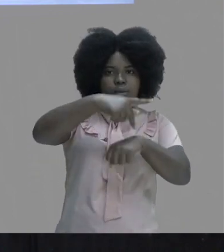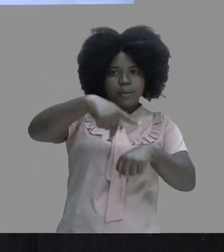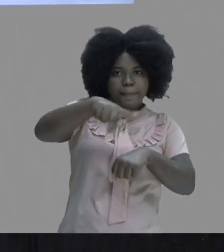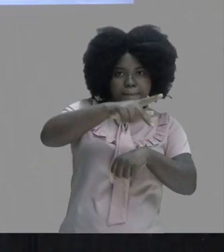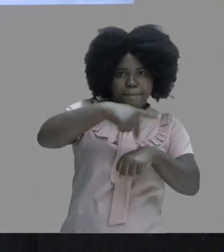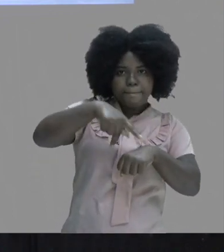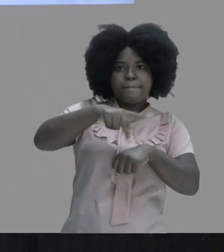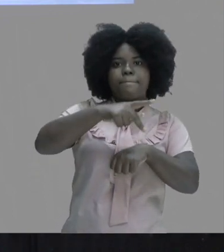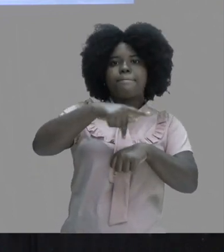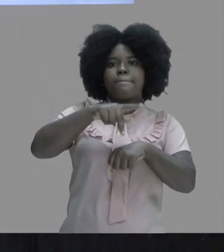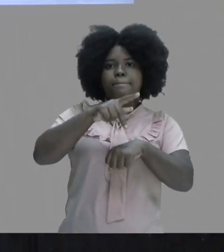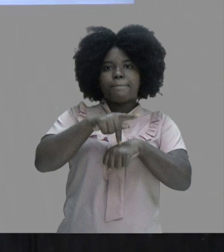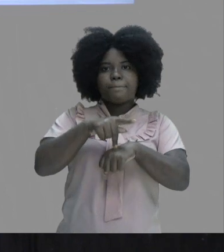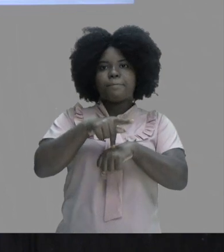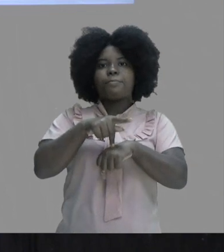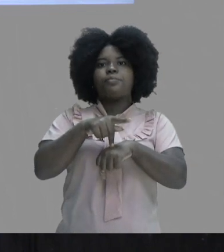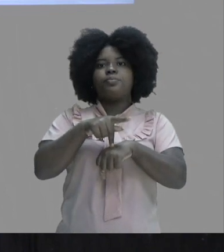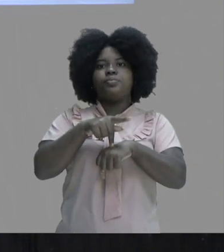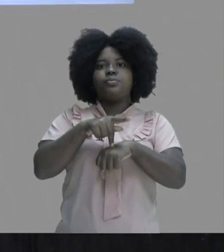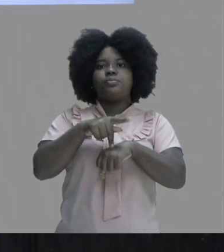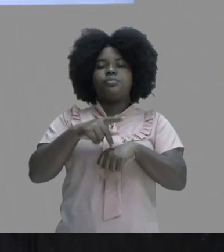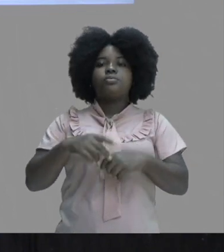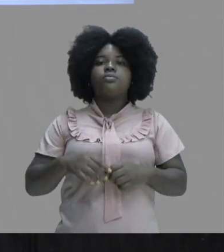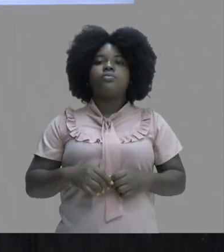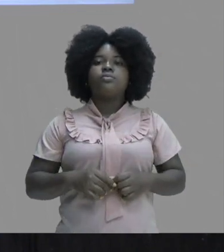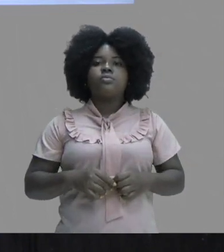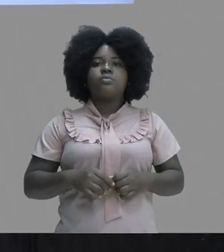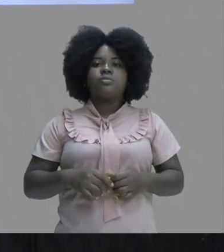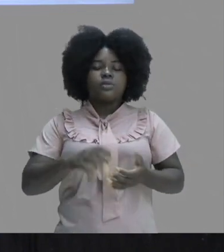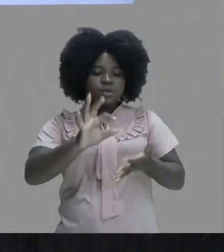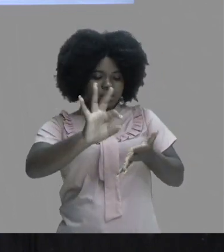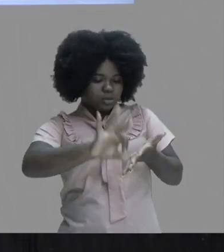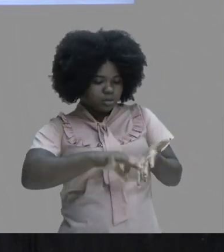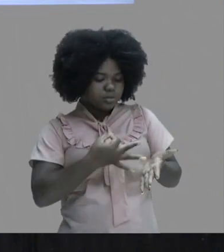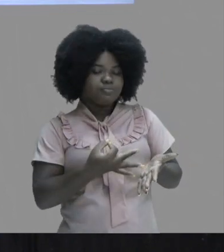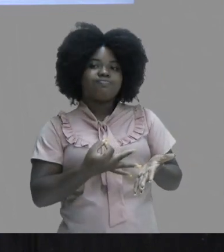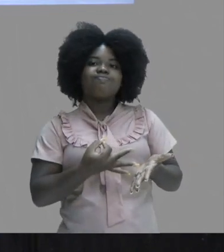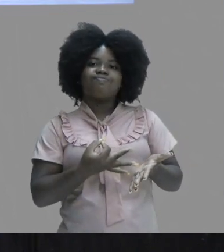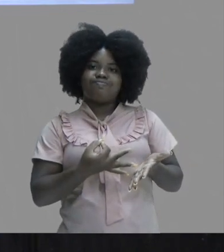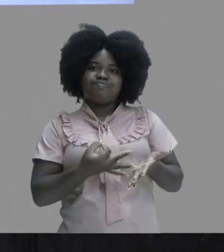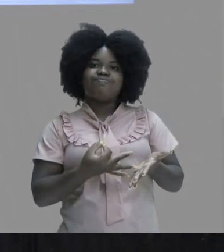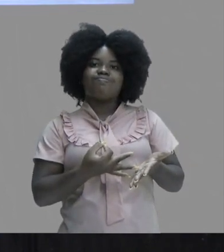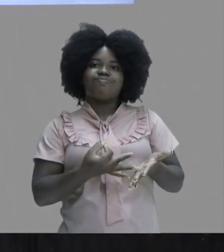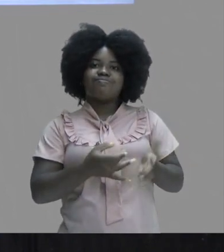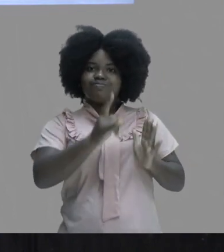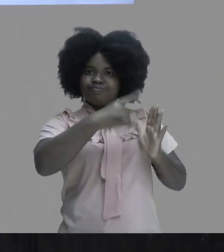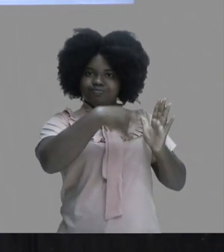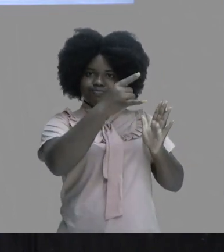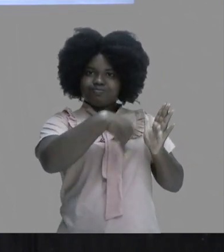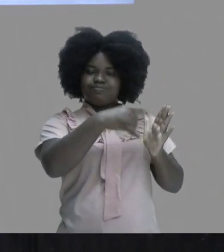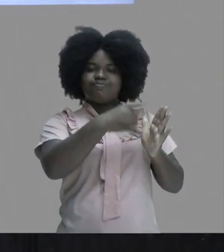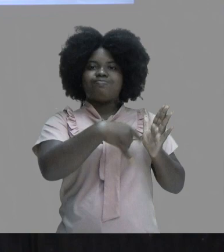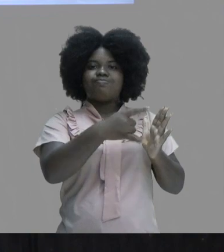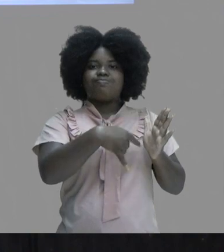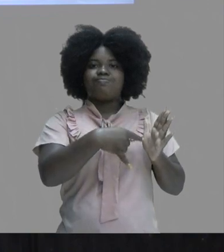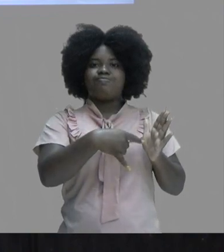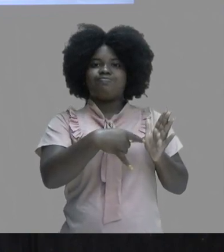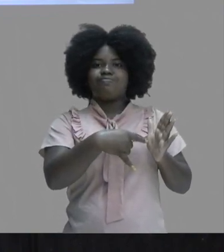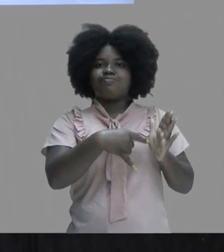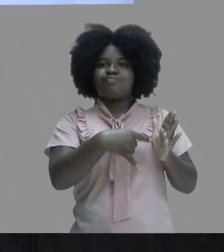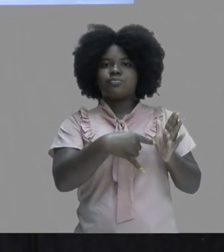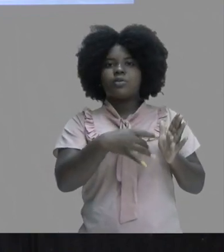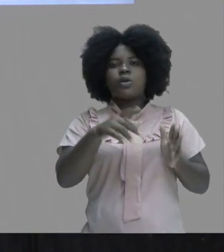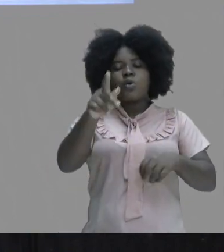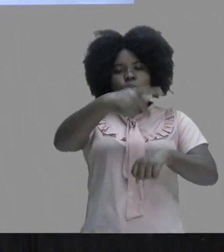50 países, né, estavam presentes e assinaram a declaração, certo? Os países que assinam